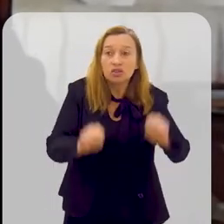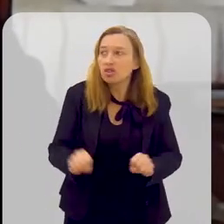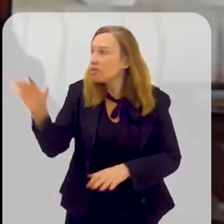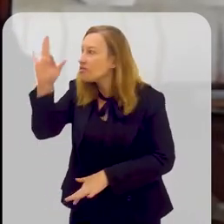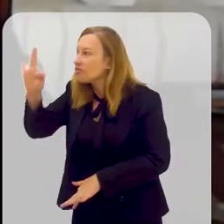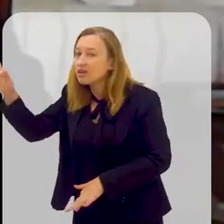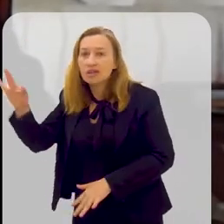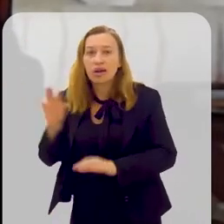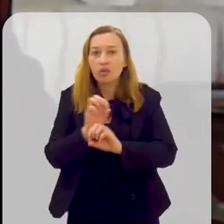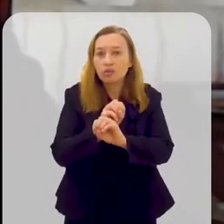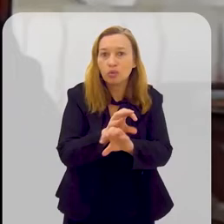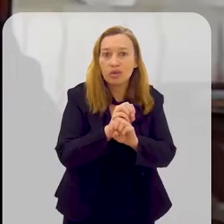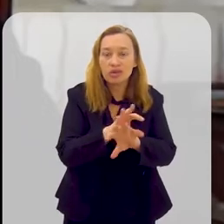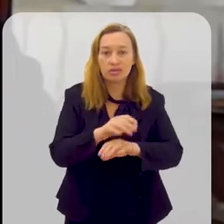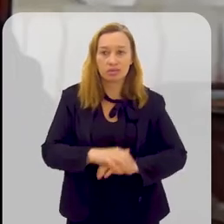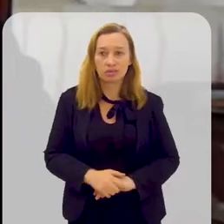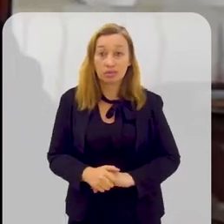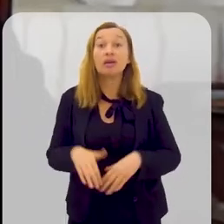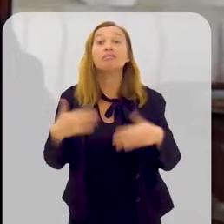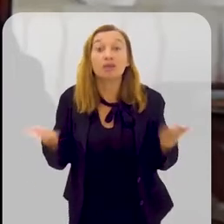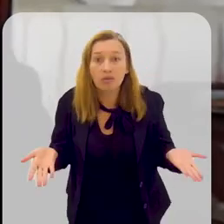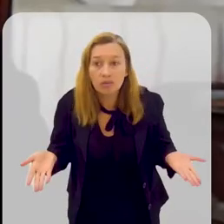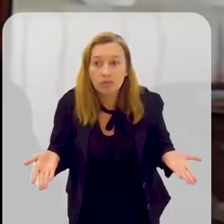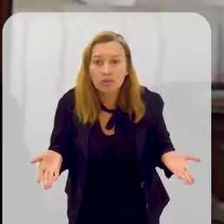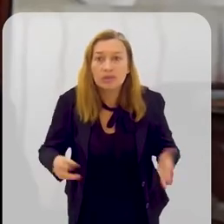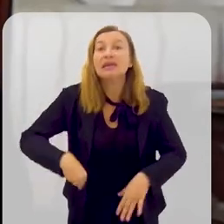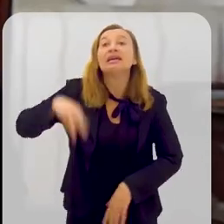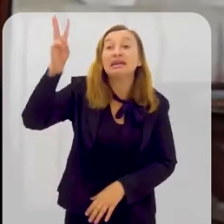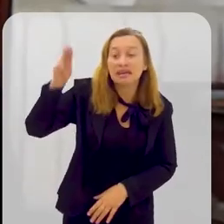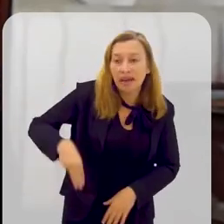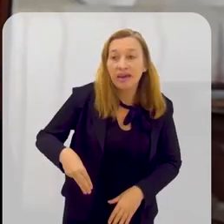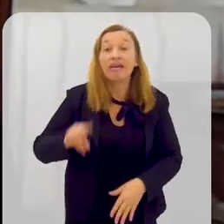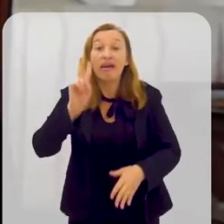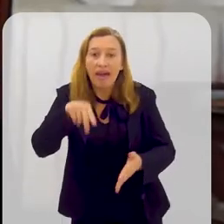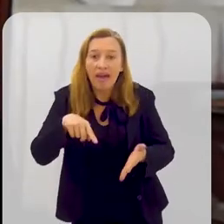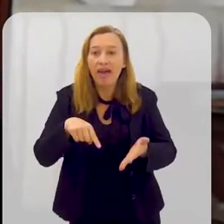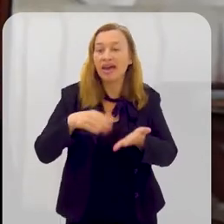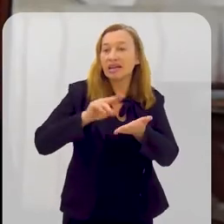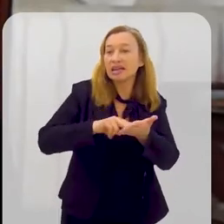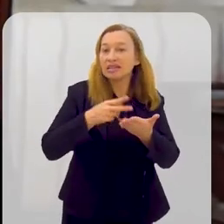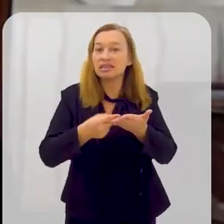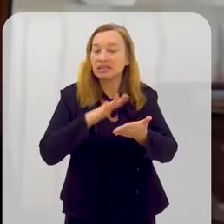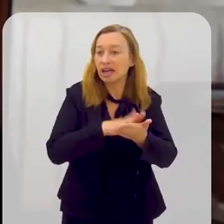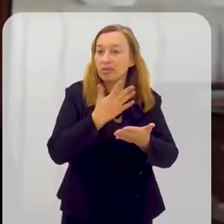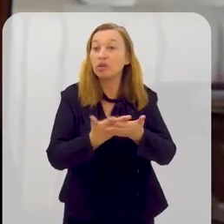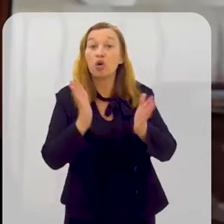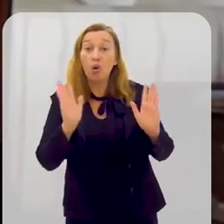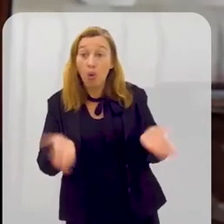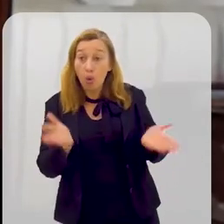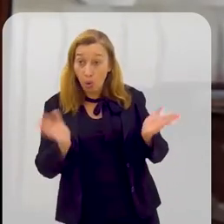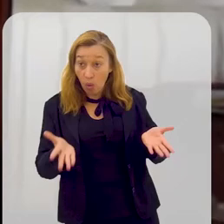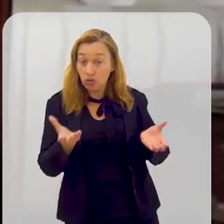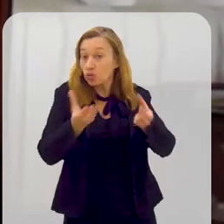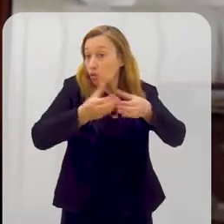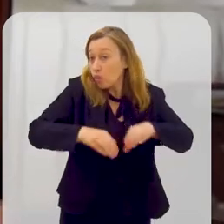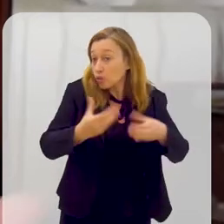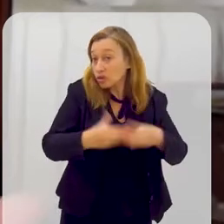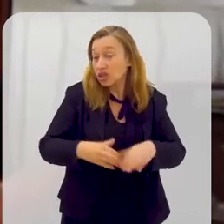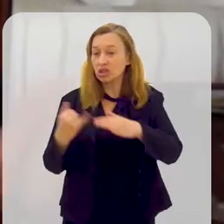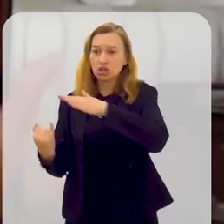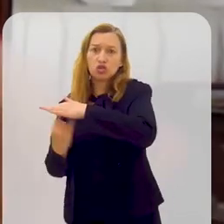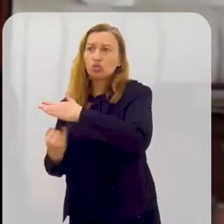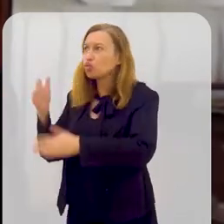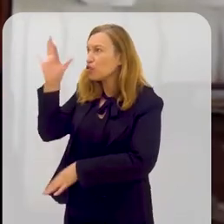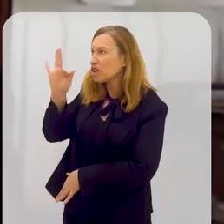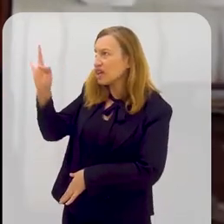do sistema Federal de ensino Então quem é intérprete hoje concursado